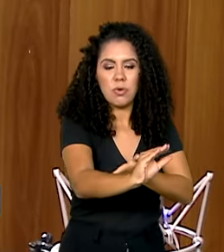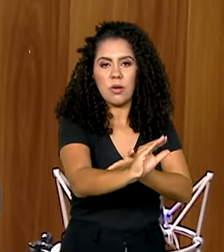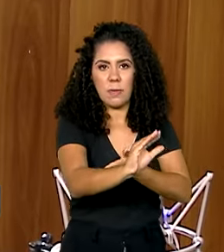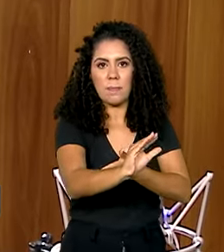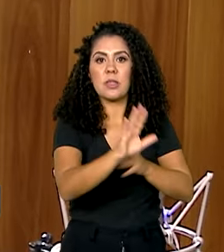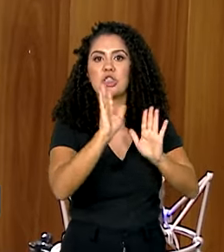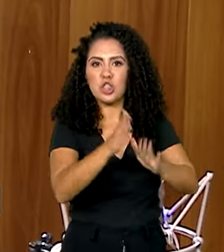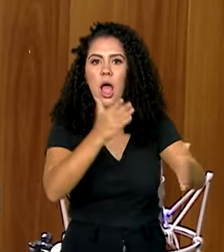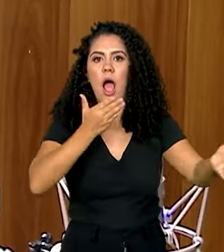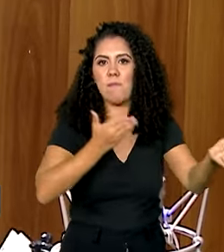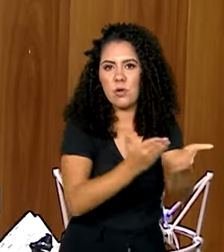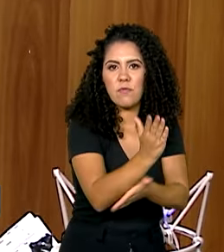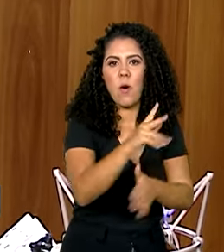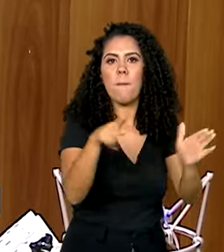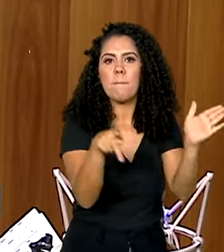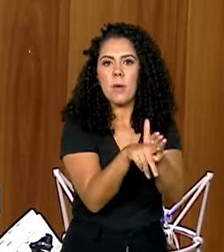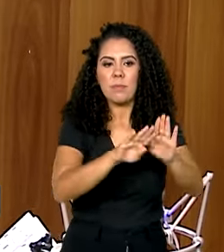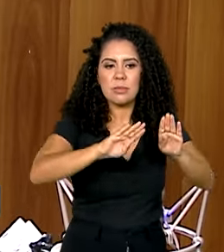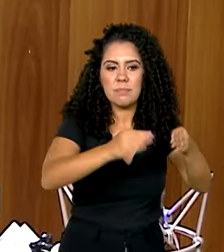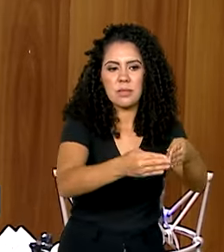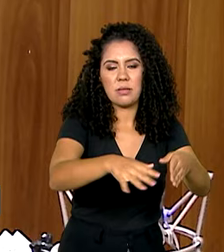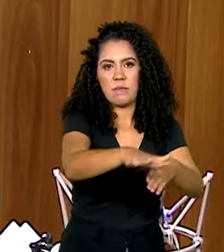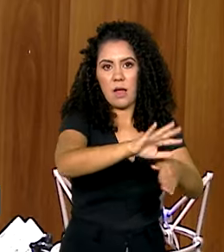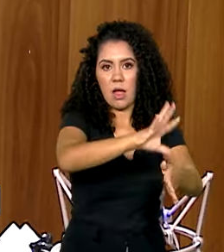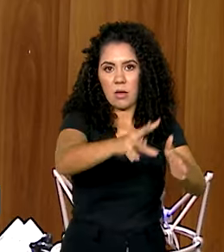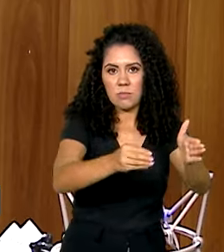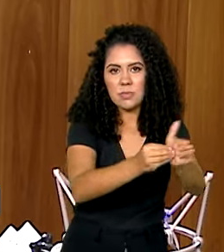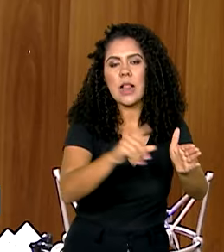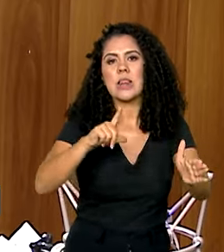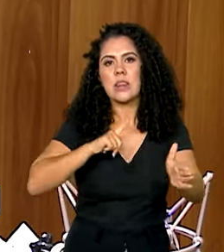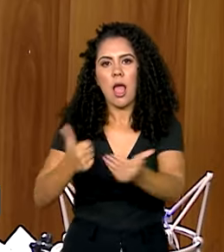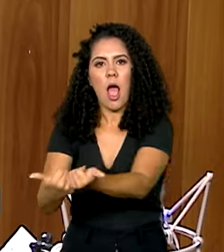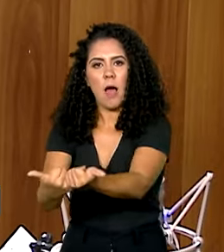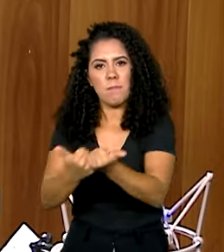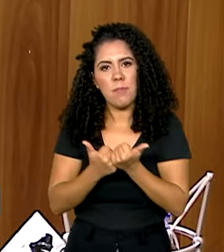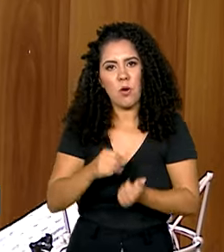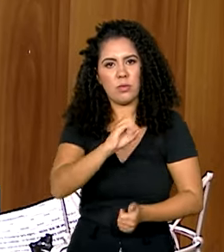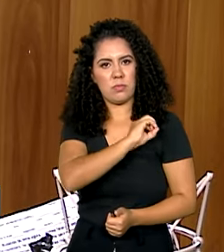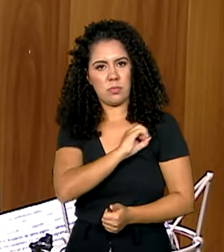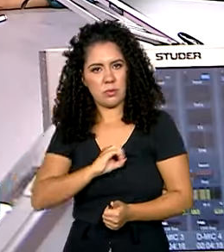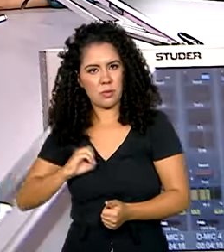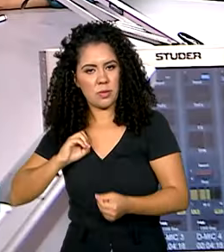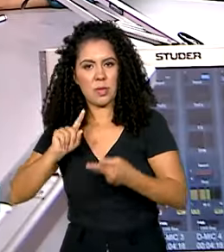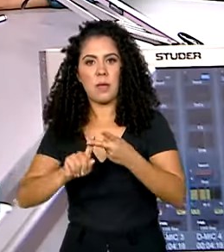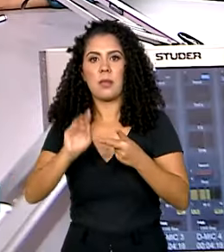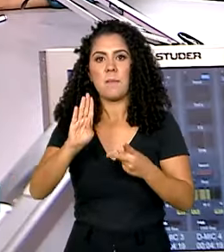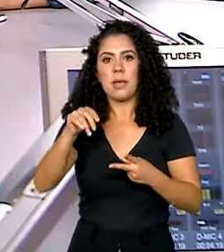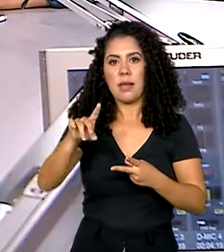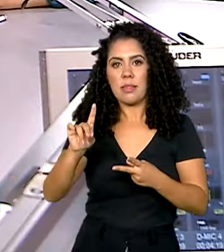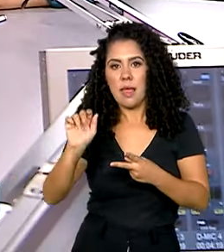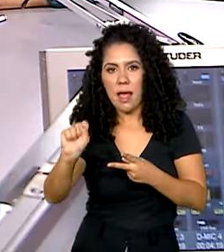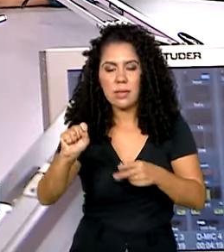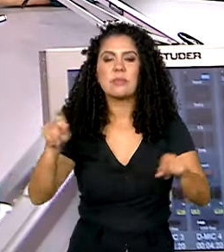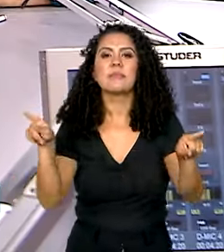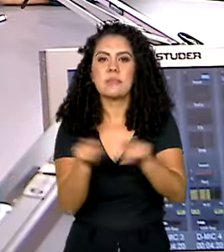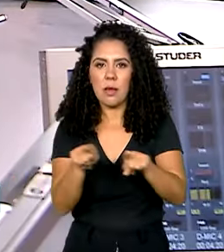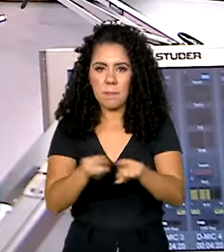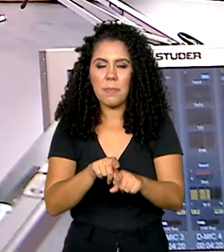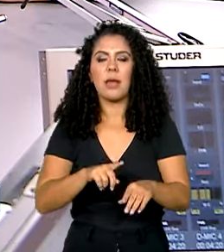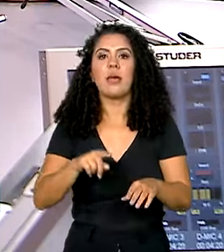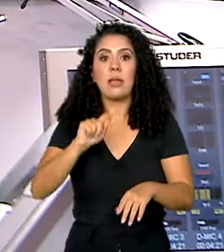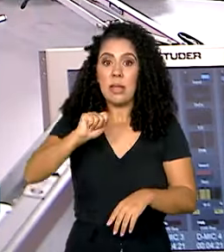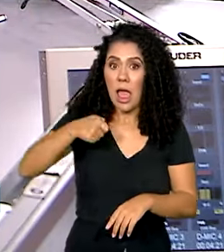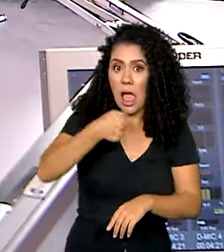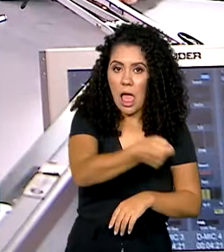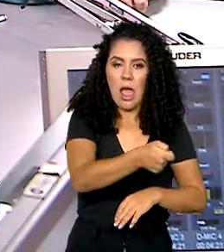Fundo Amazônia, com apoio da ministra Marina Silva, do presidente do BNDES, Aloysio Mercadante, um plano